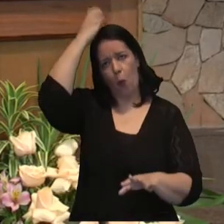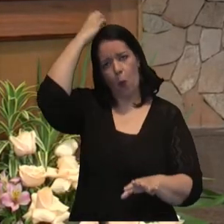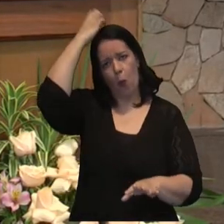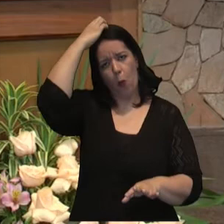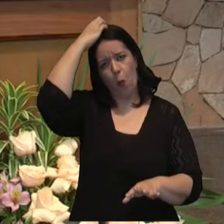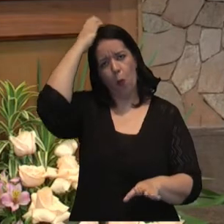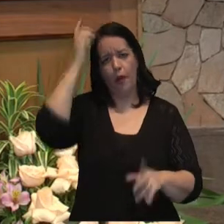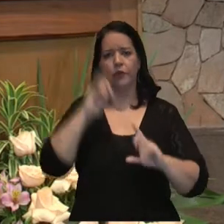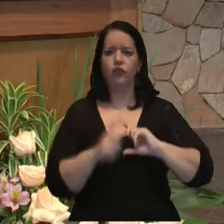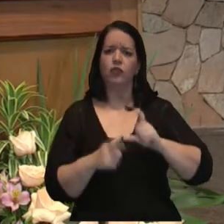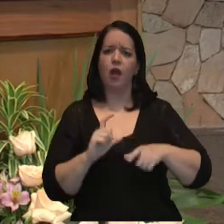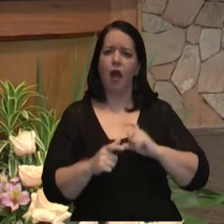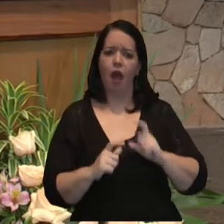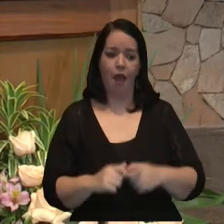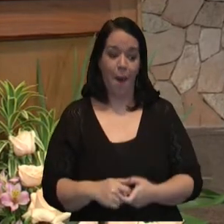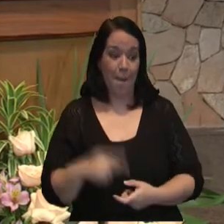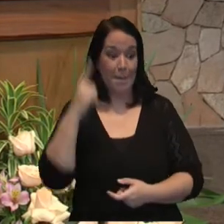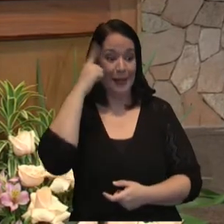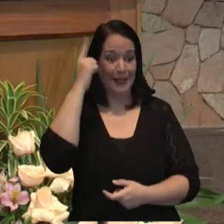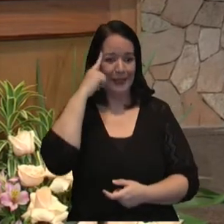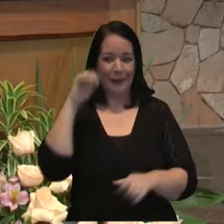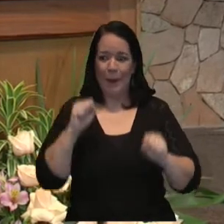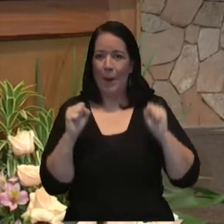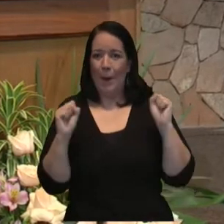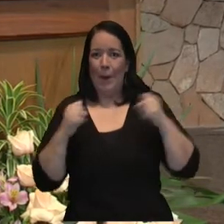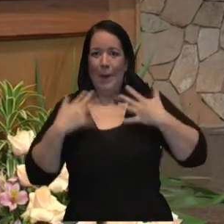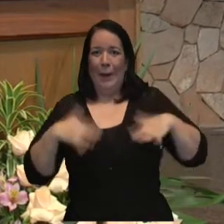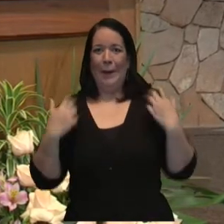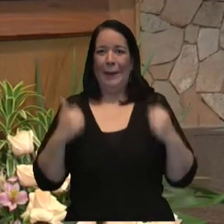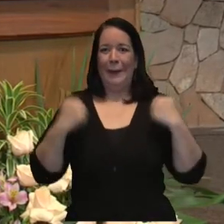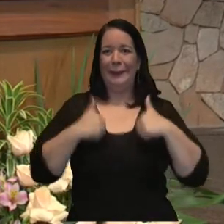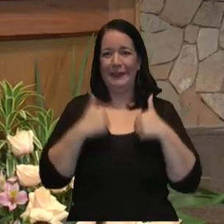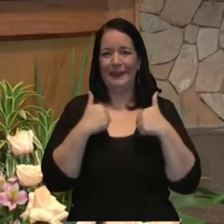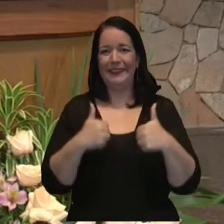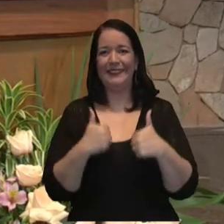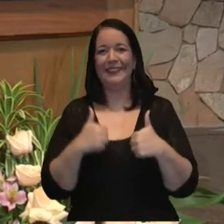Senhor entregou os inimigos na minha mão, vou acabar com eles agora.